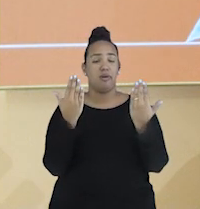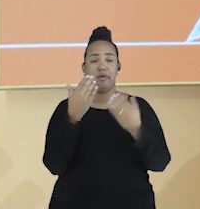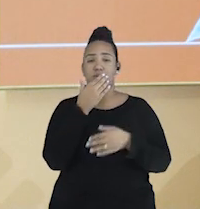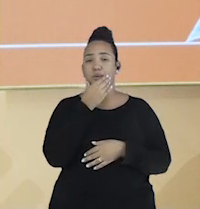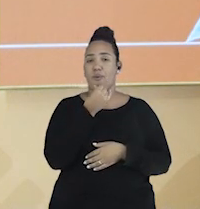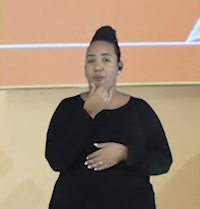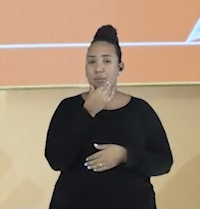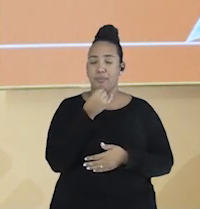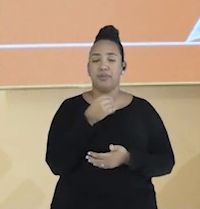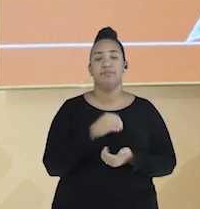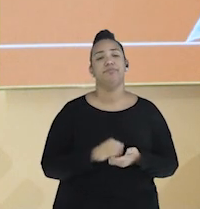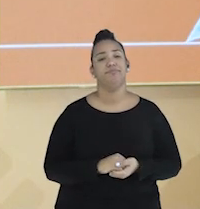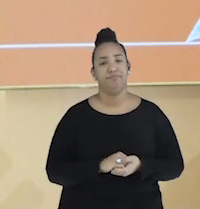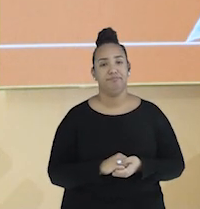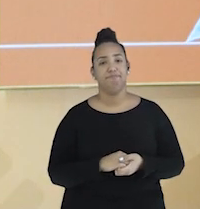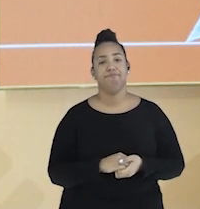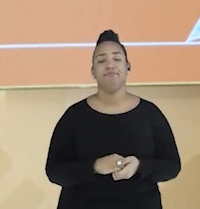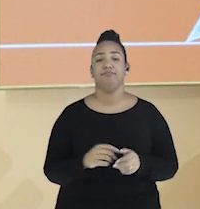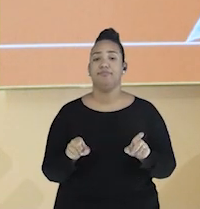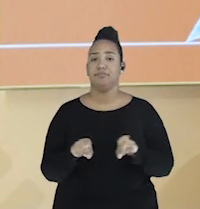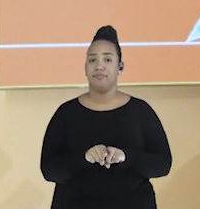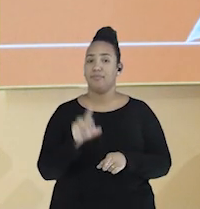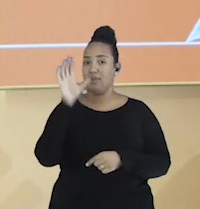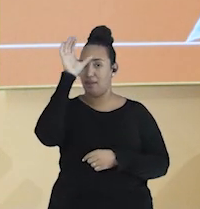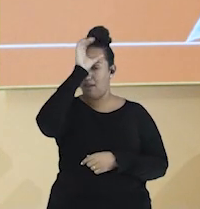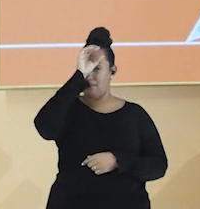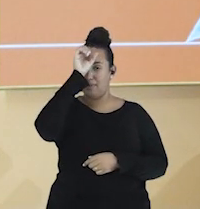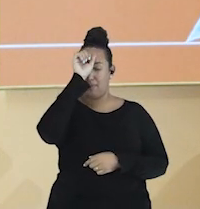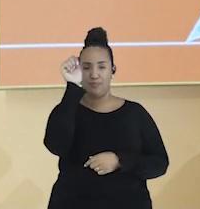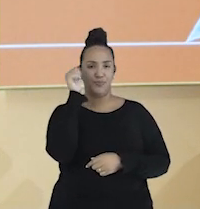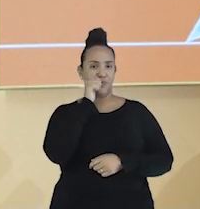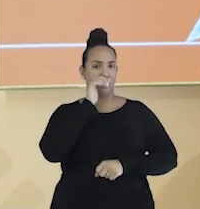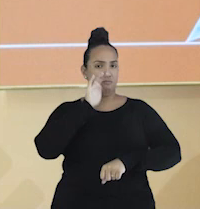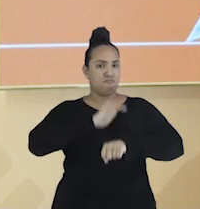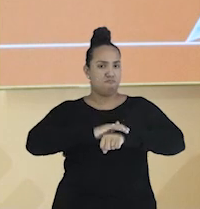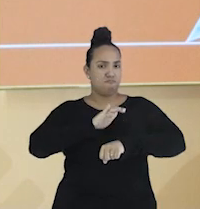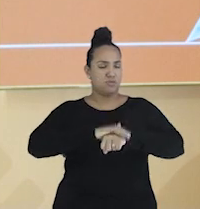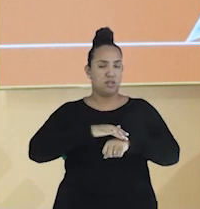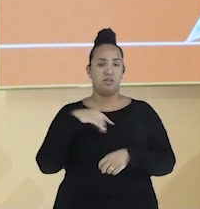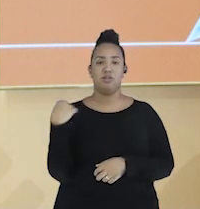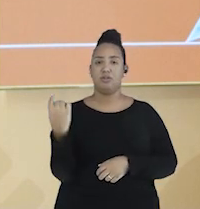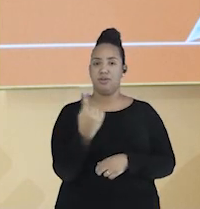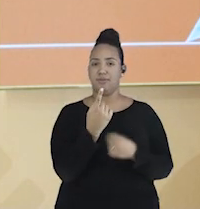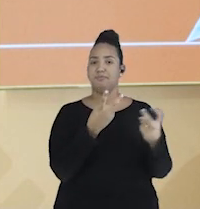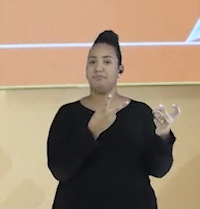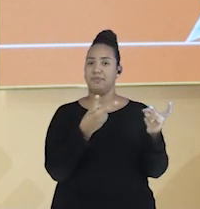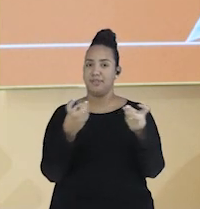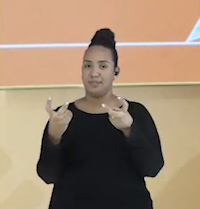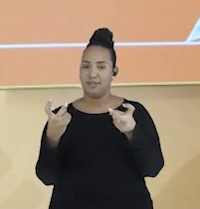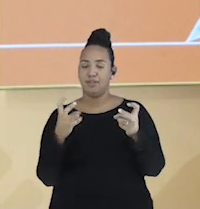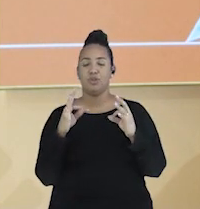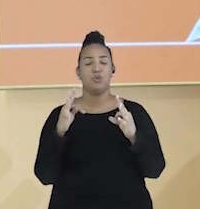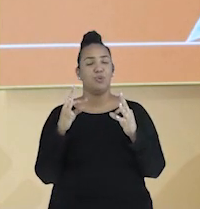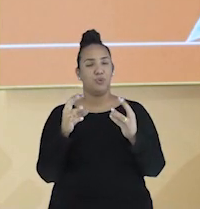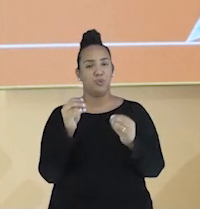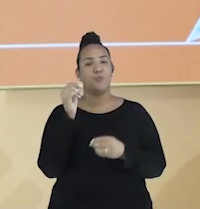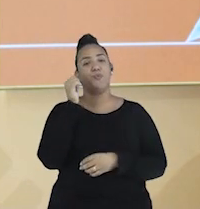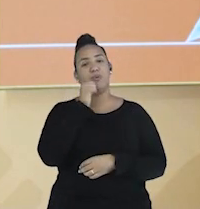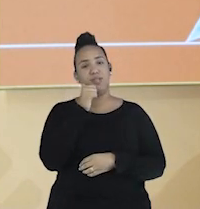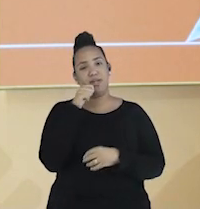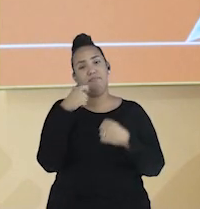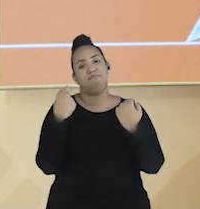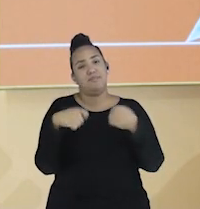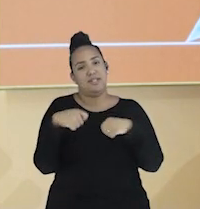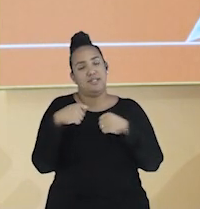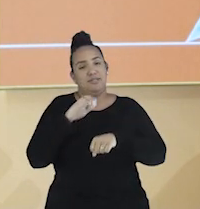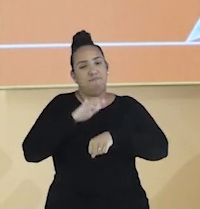homens. Descobrimos o que é empoderamento e percebemos que todas as mulheres precisam